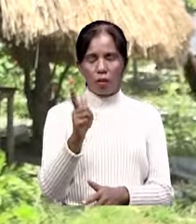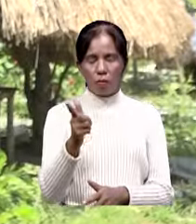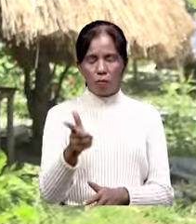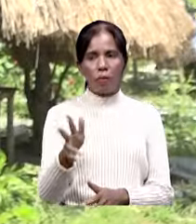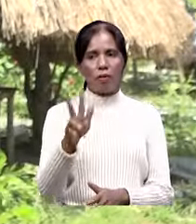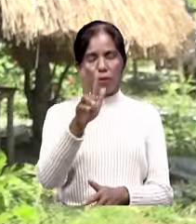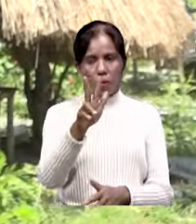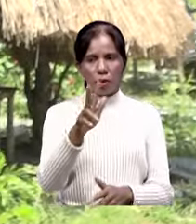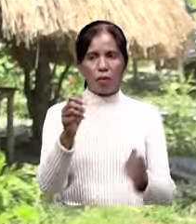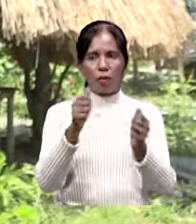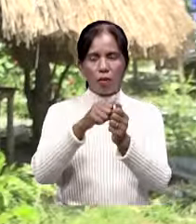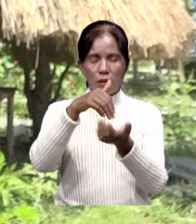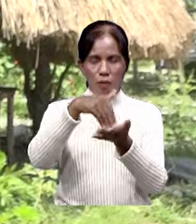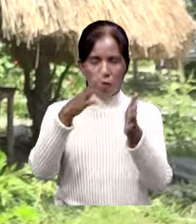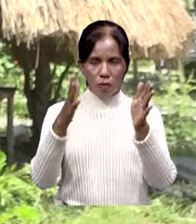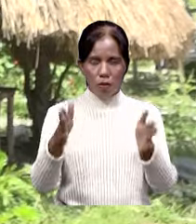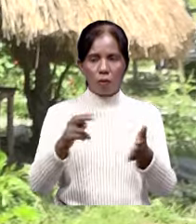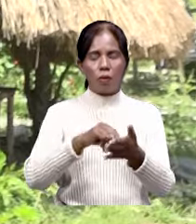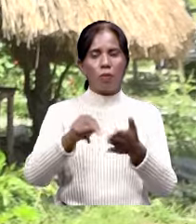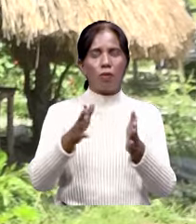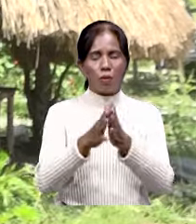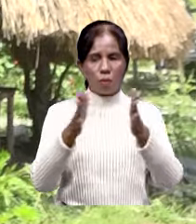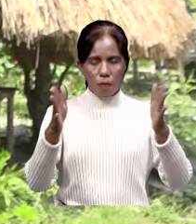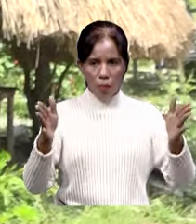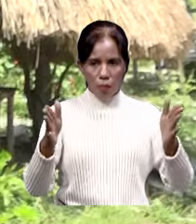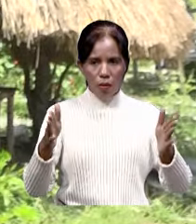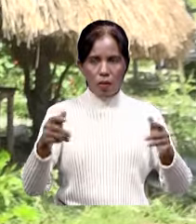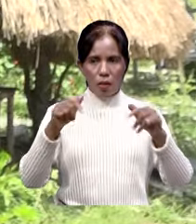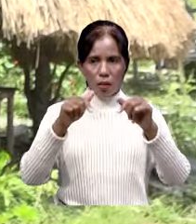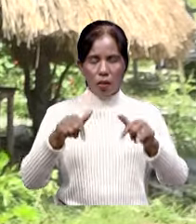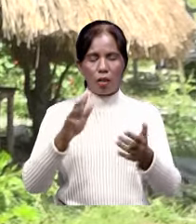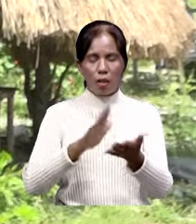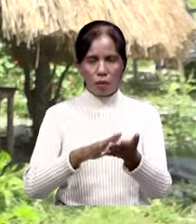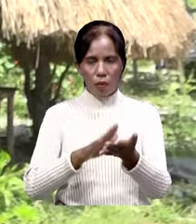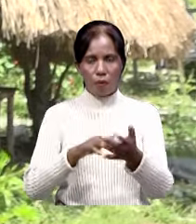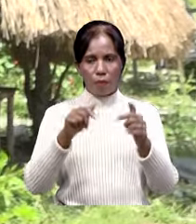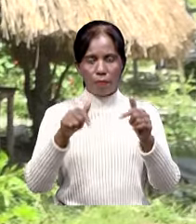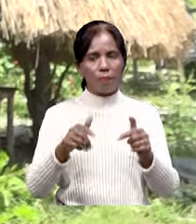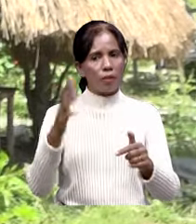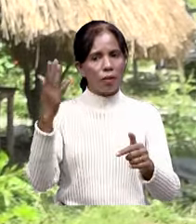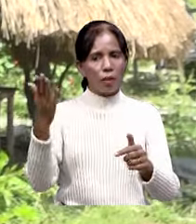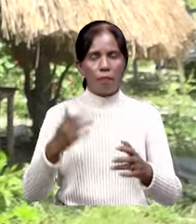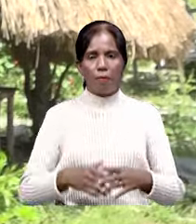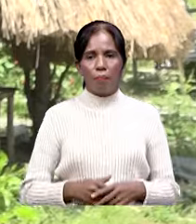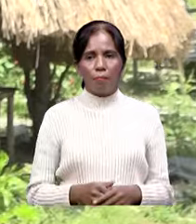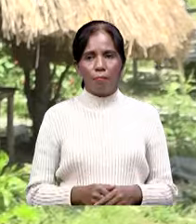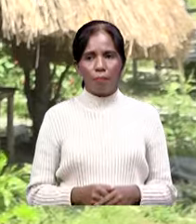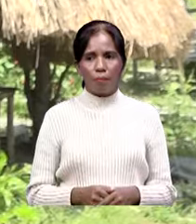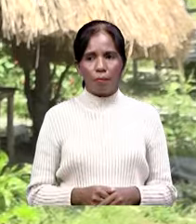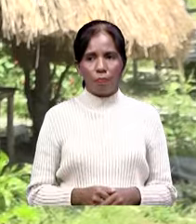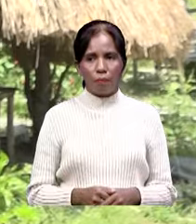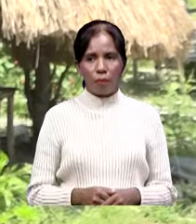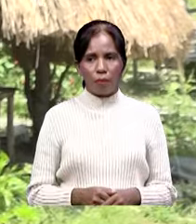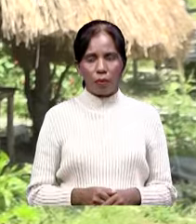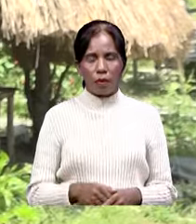2023 ho estudante ni be makan numero bot iha escola central iha neba iha